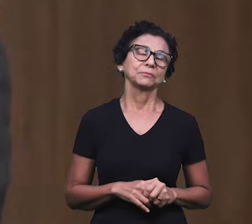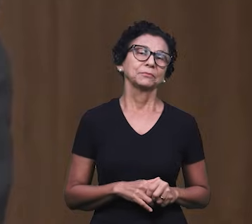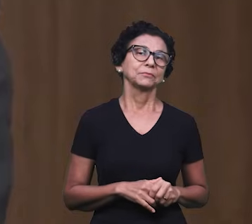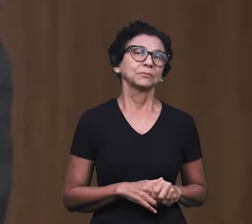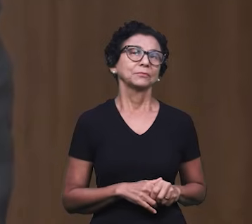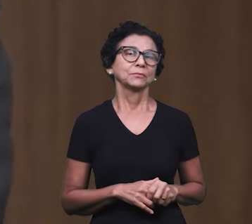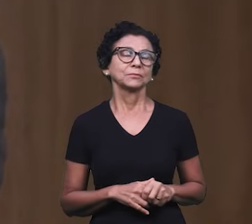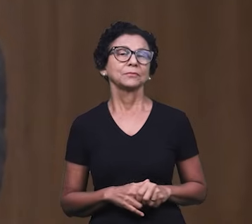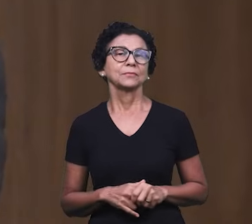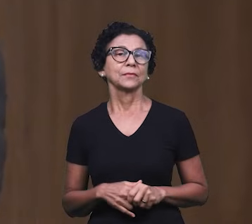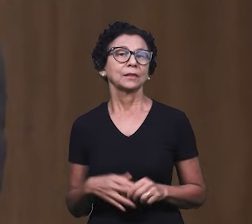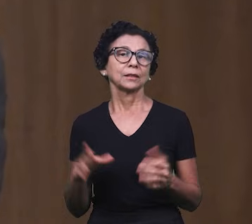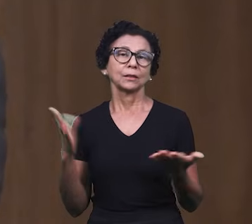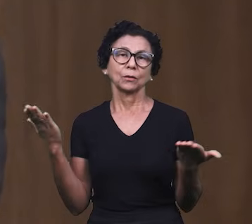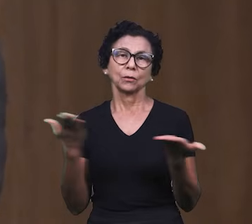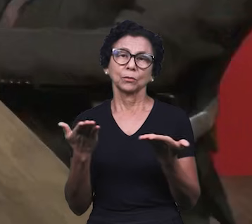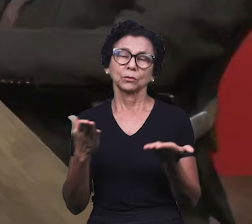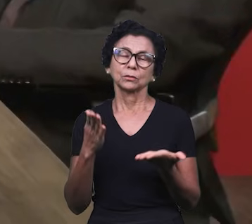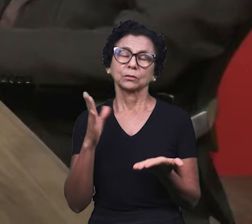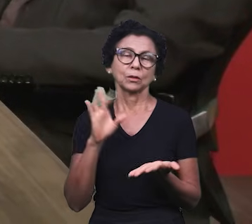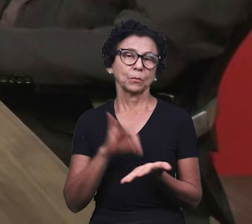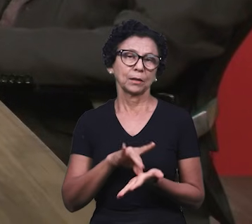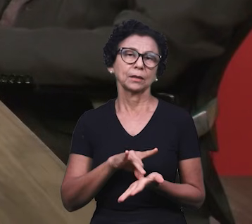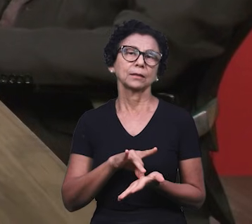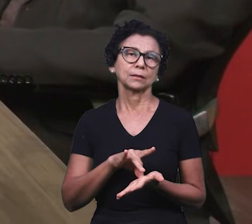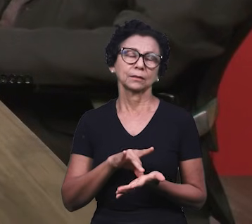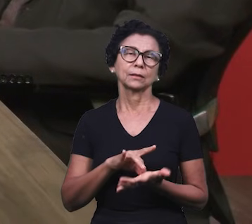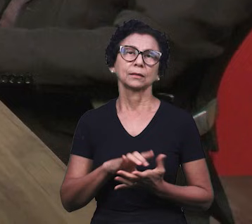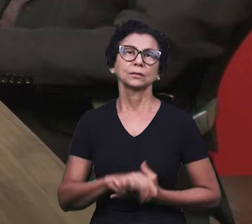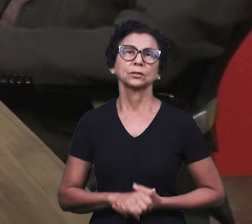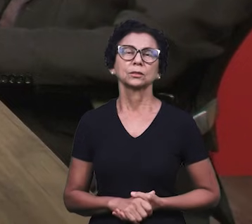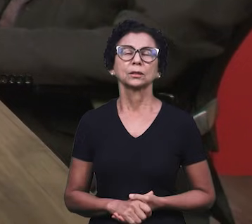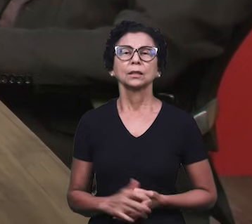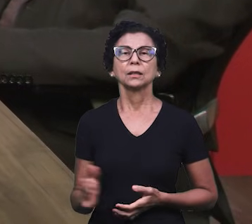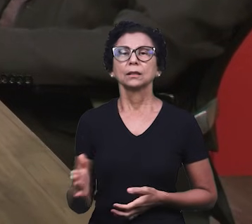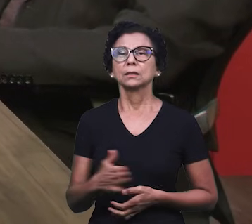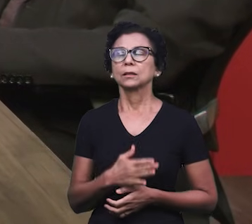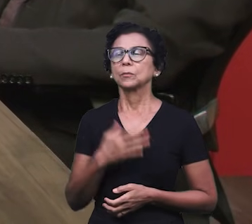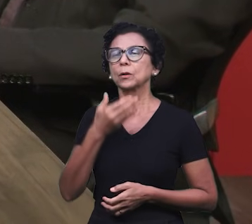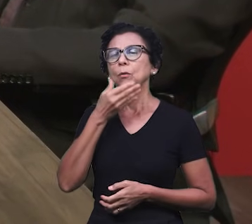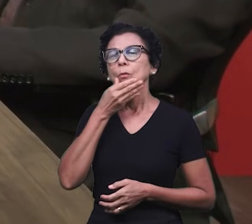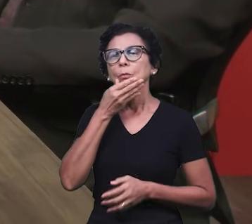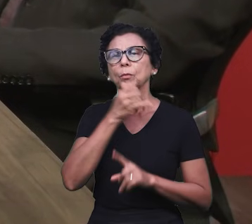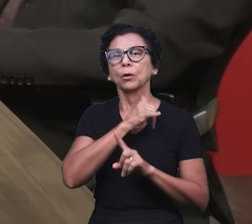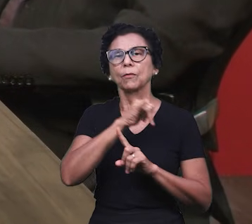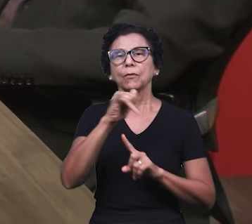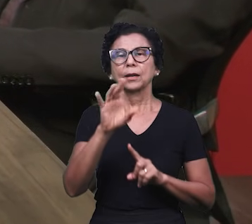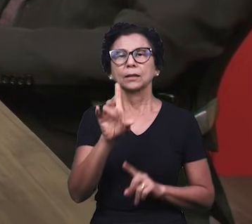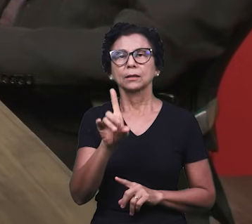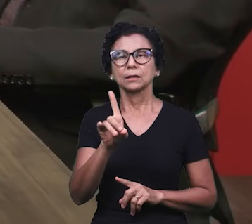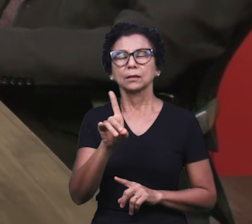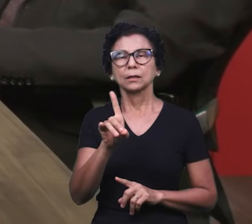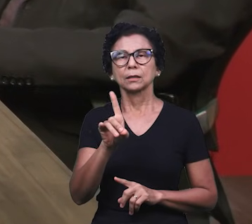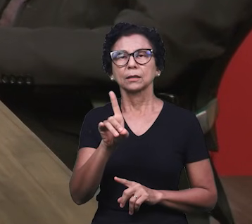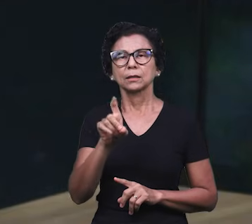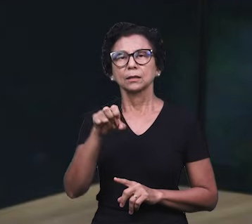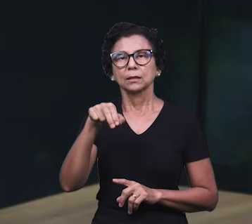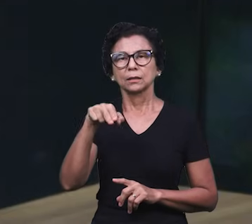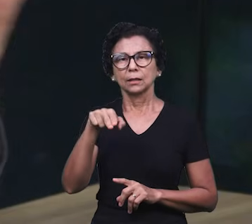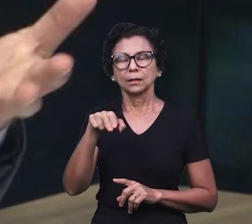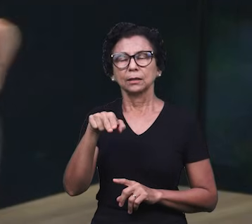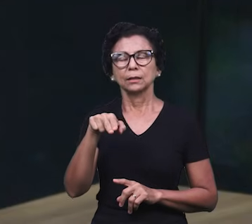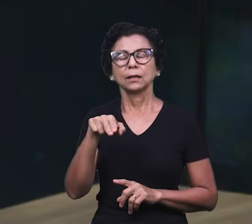nossos dias está sendo uma realidade. O profeta Daniel fala dessa multiplicação da ciência, né, e